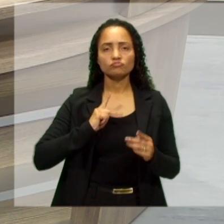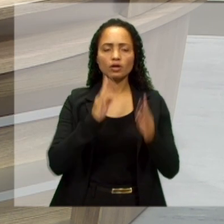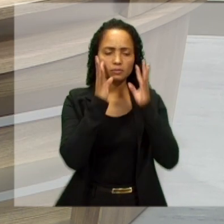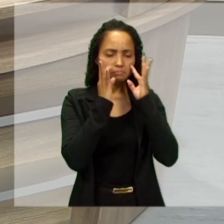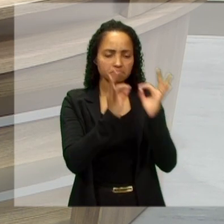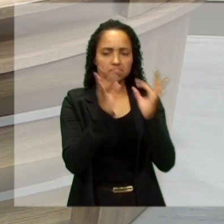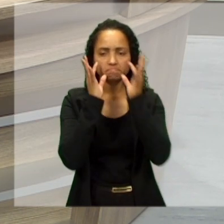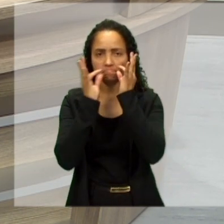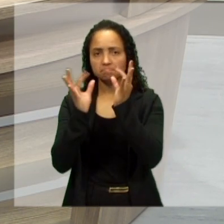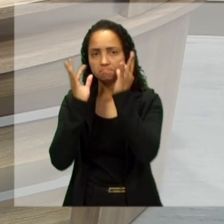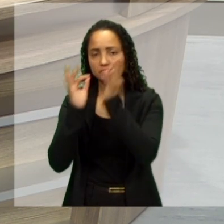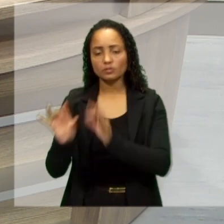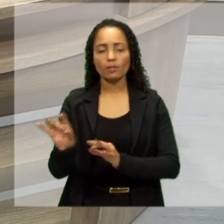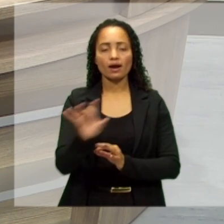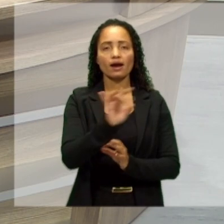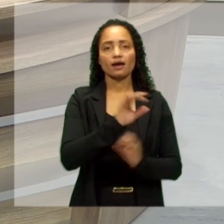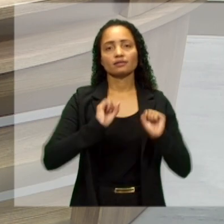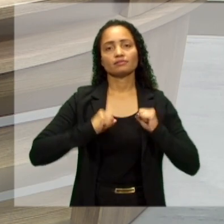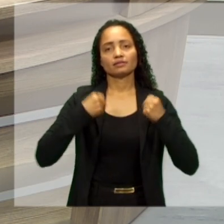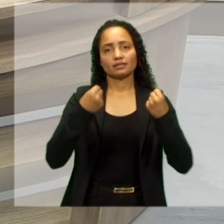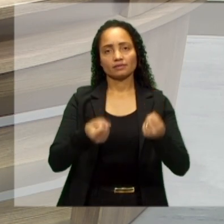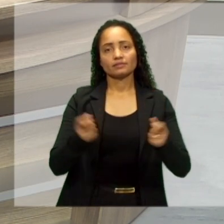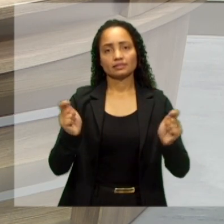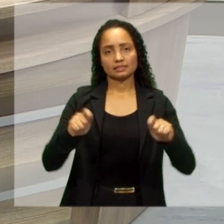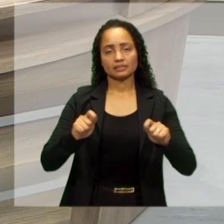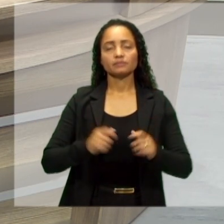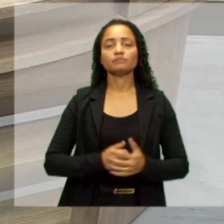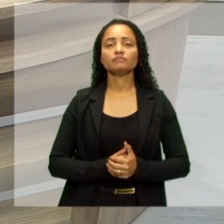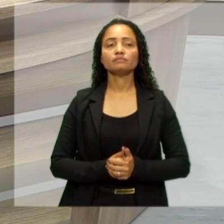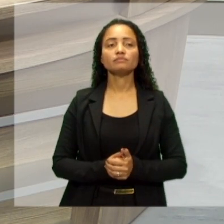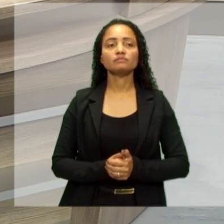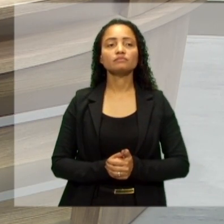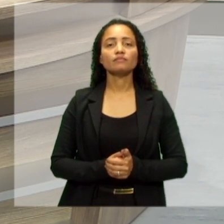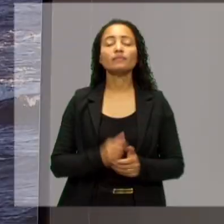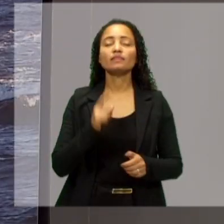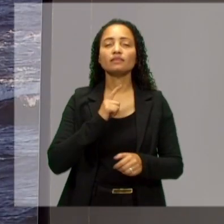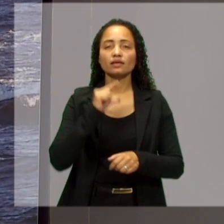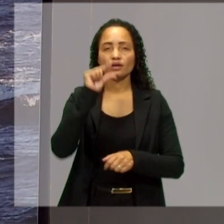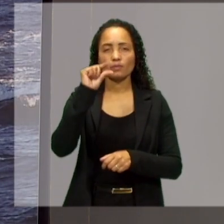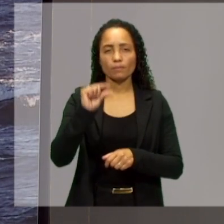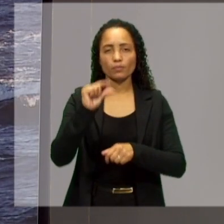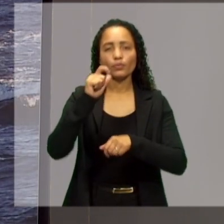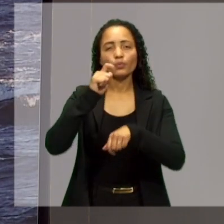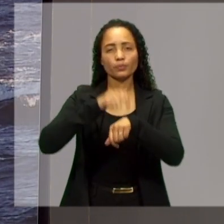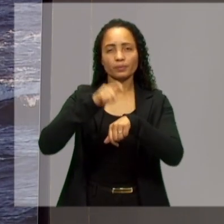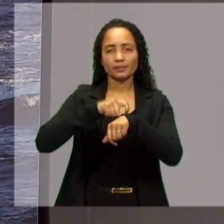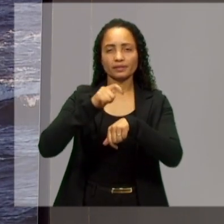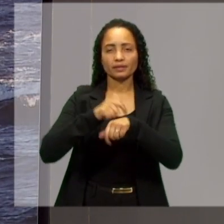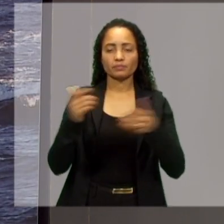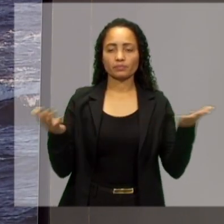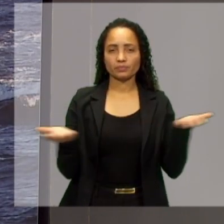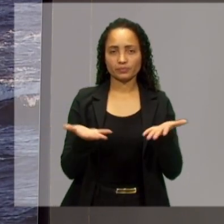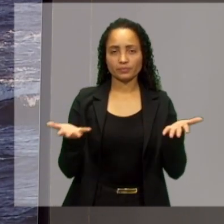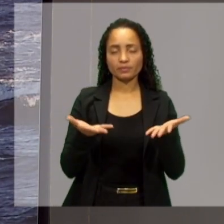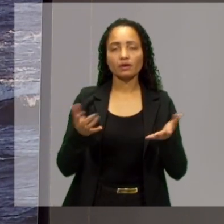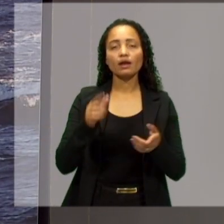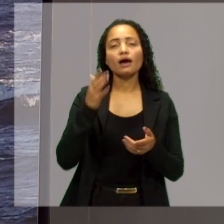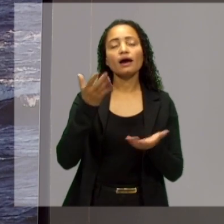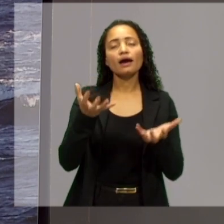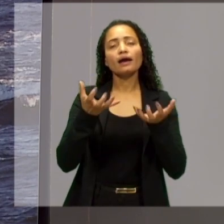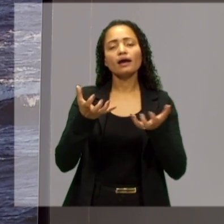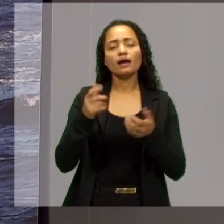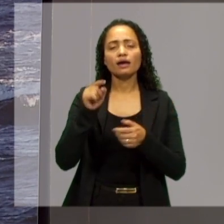dessas defesas. E, doutor, a gente tem um tempinho ainda nesse bloco. Eu queria que o senhor nos